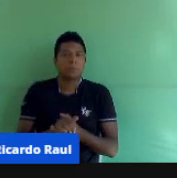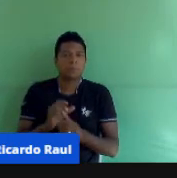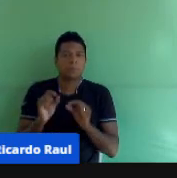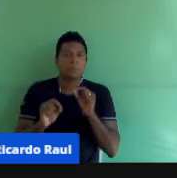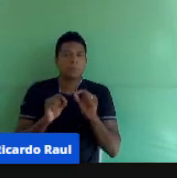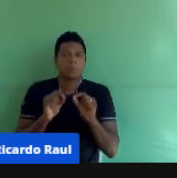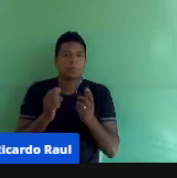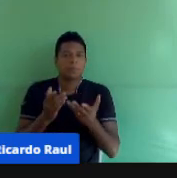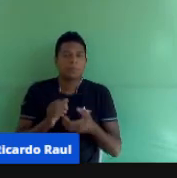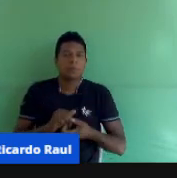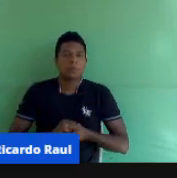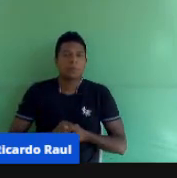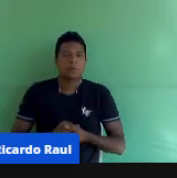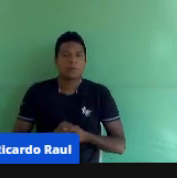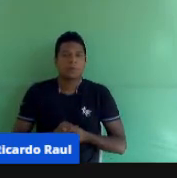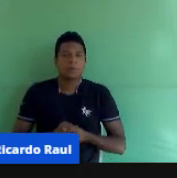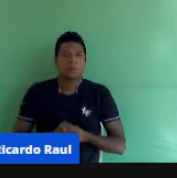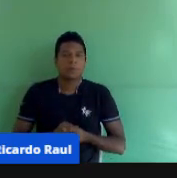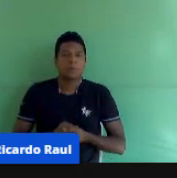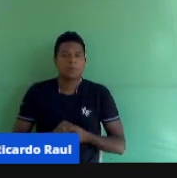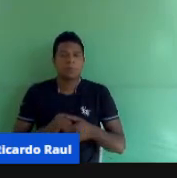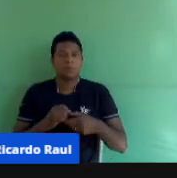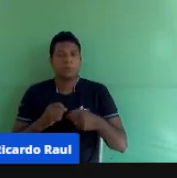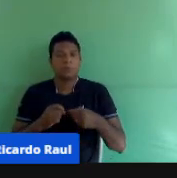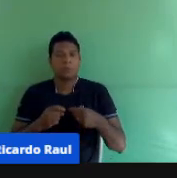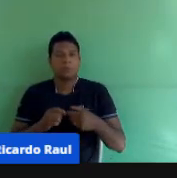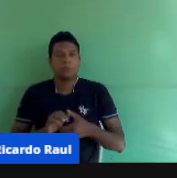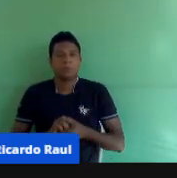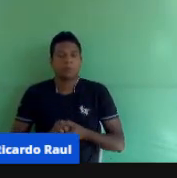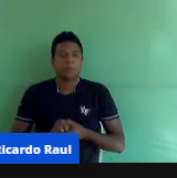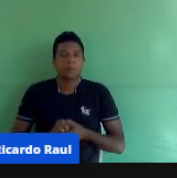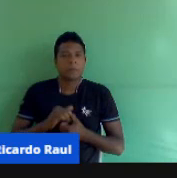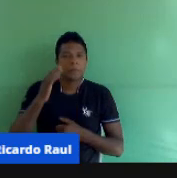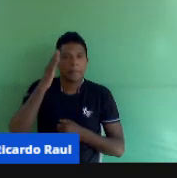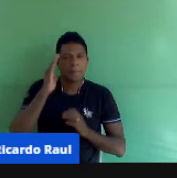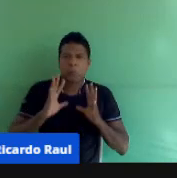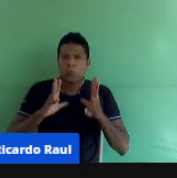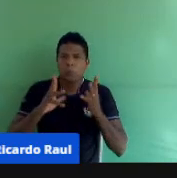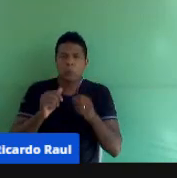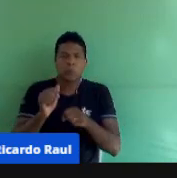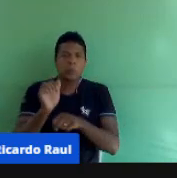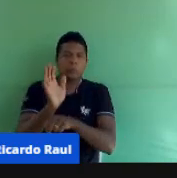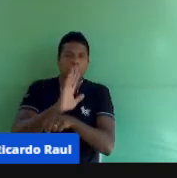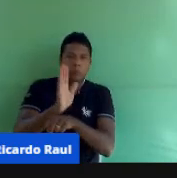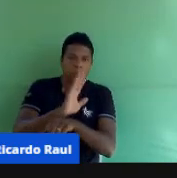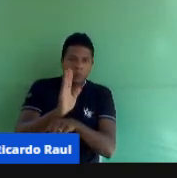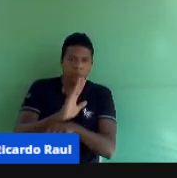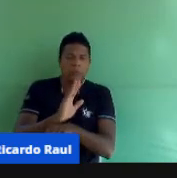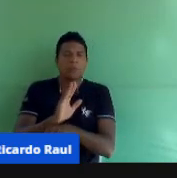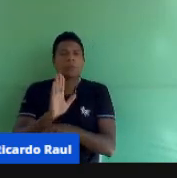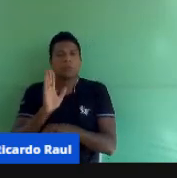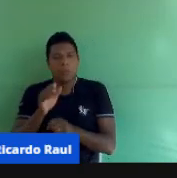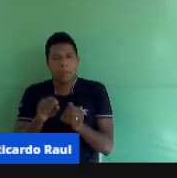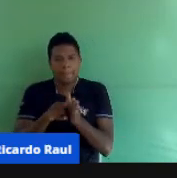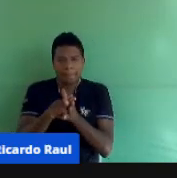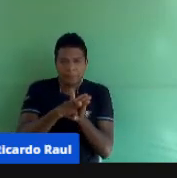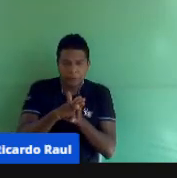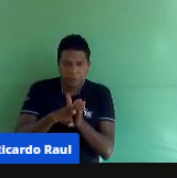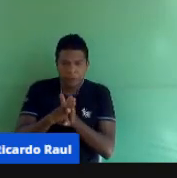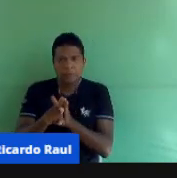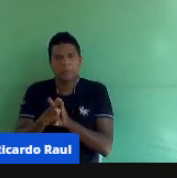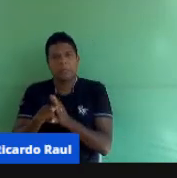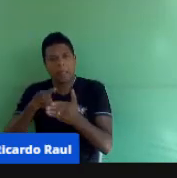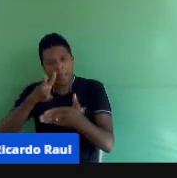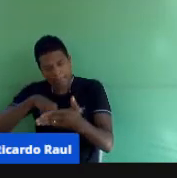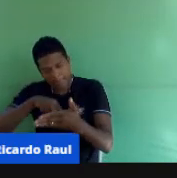estou falando no sentido de ser crítico de cinema, não. Nossa equipe a gente fez uma pesquisa, a gente leu sobre,